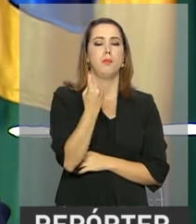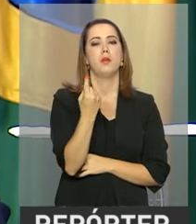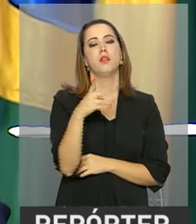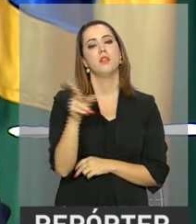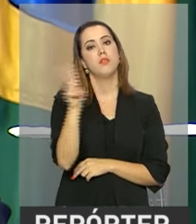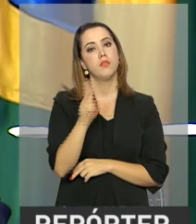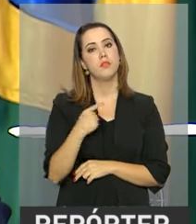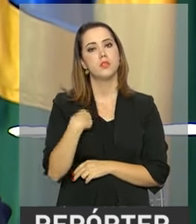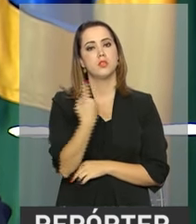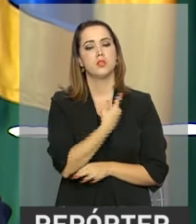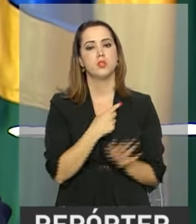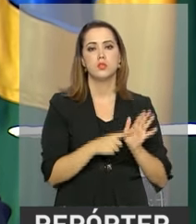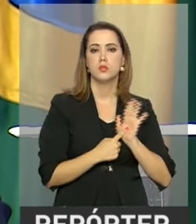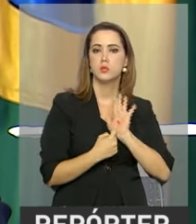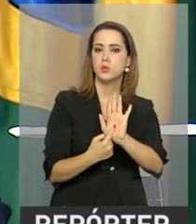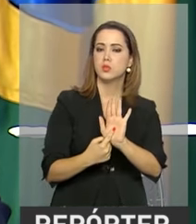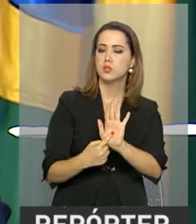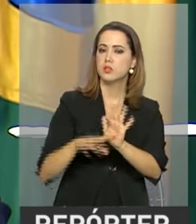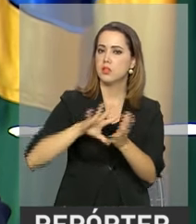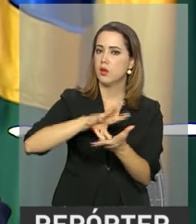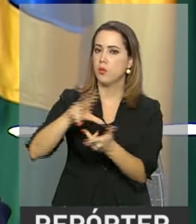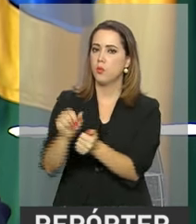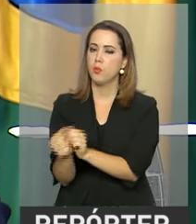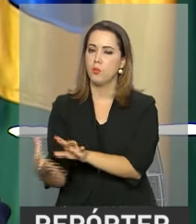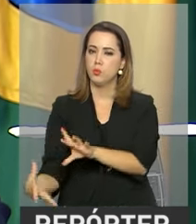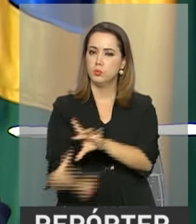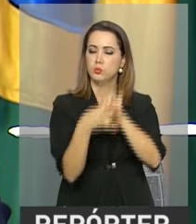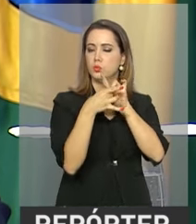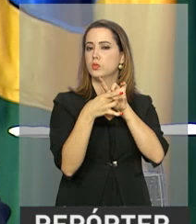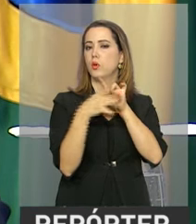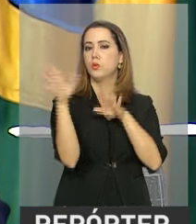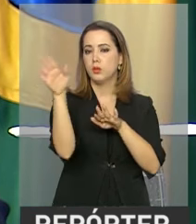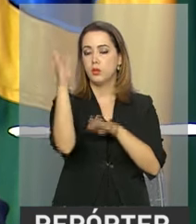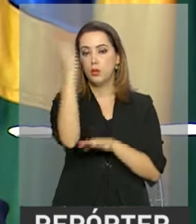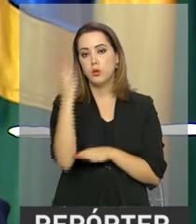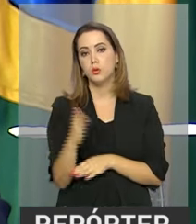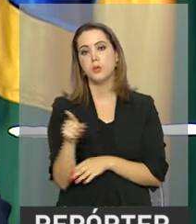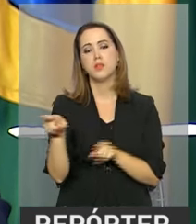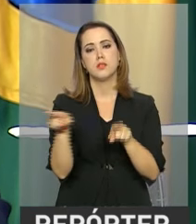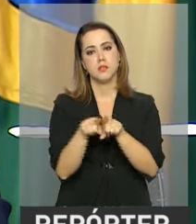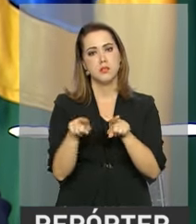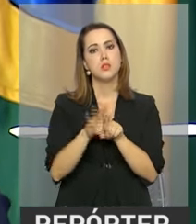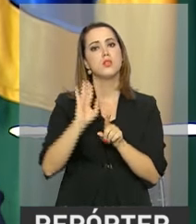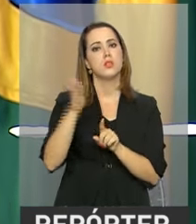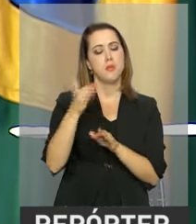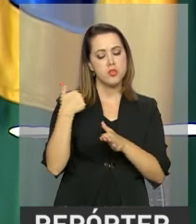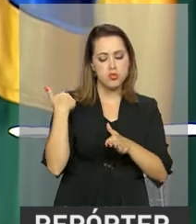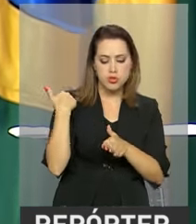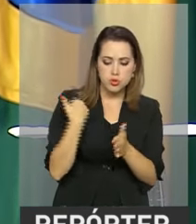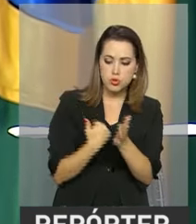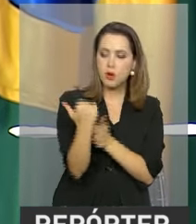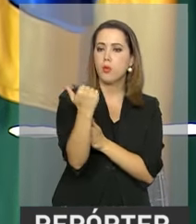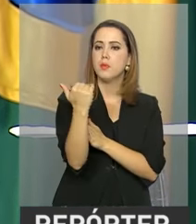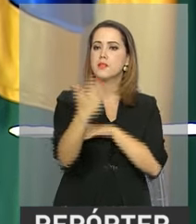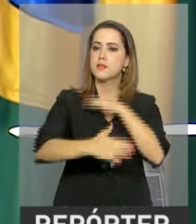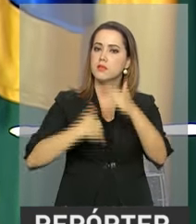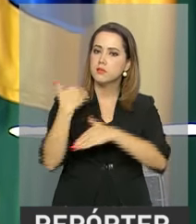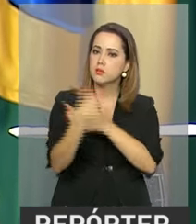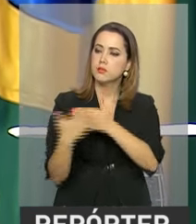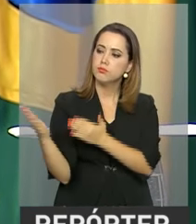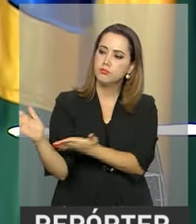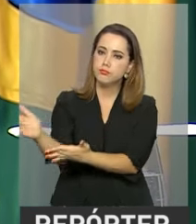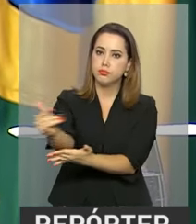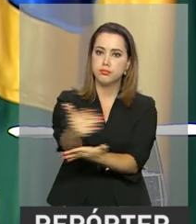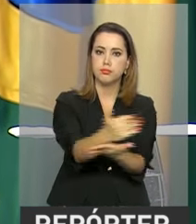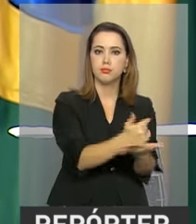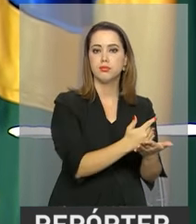vamos revelar ao mundo esta unidade brasileira, né? E, ao mesmo tempo, já começar a tentar trazer